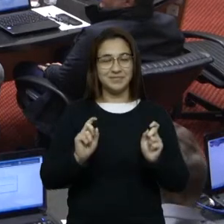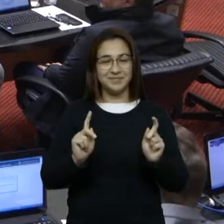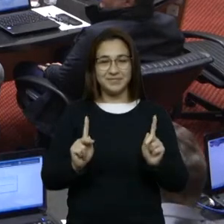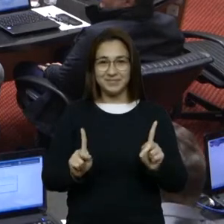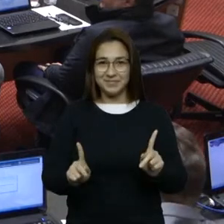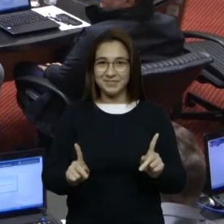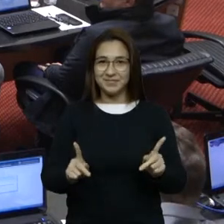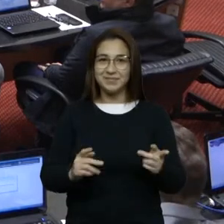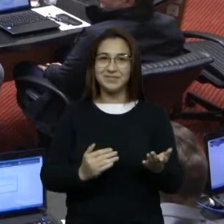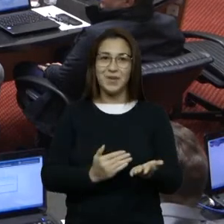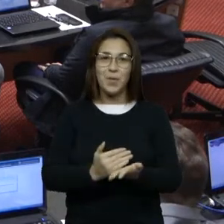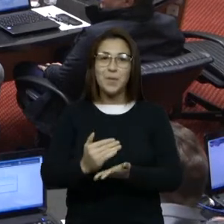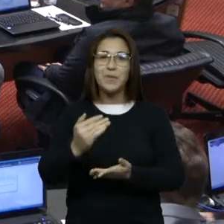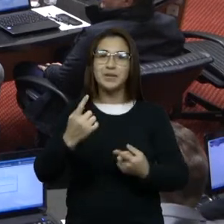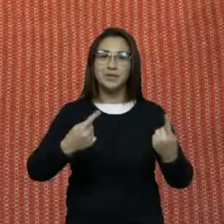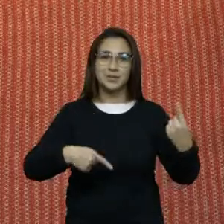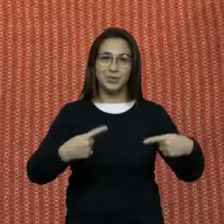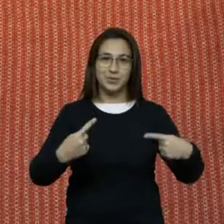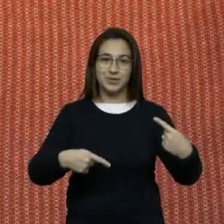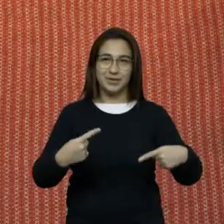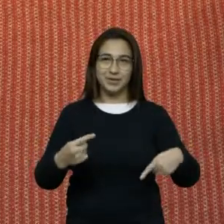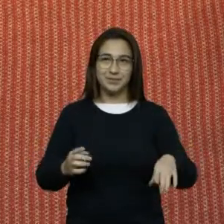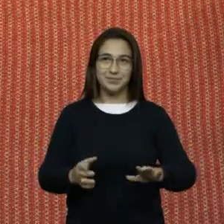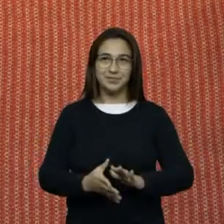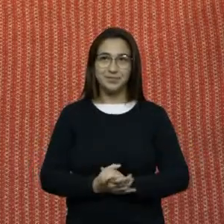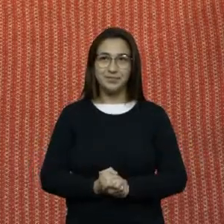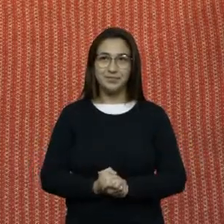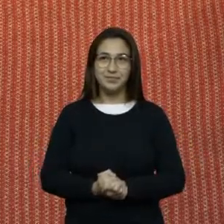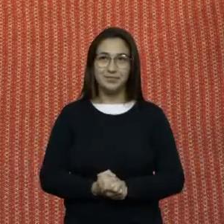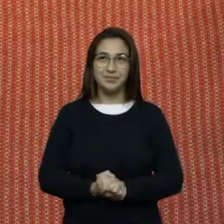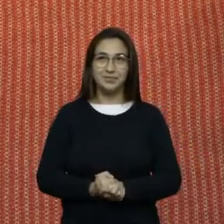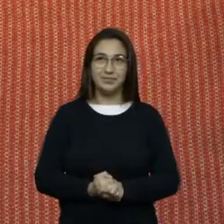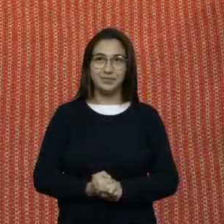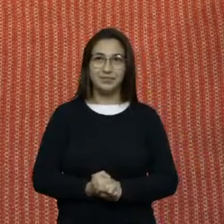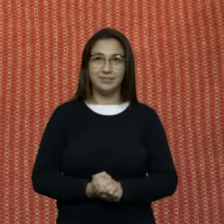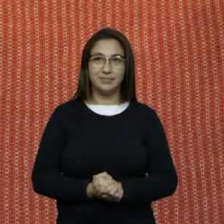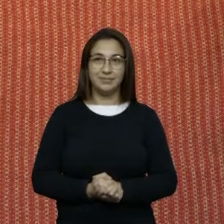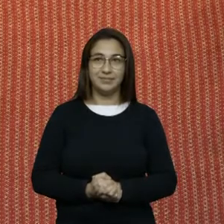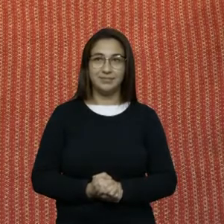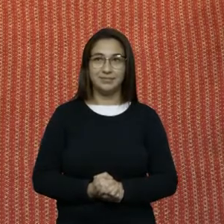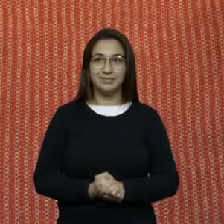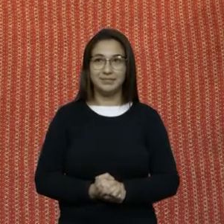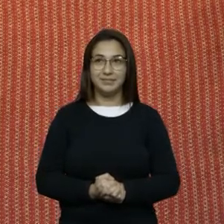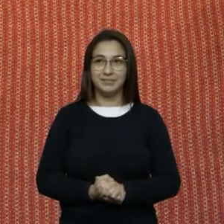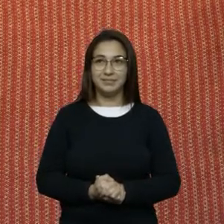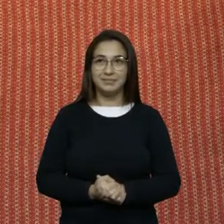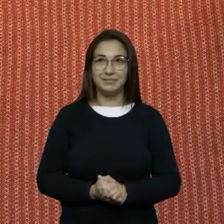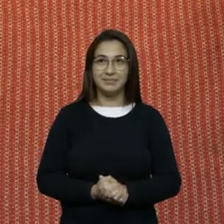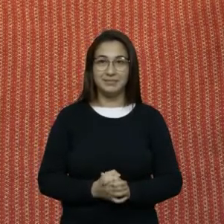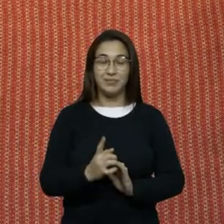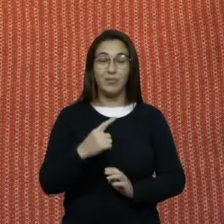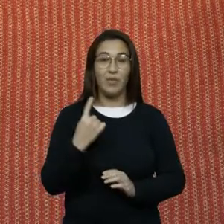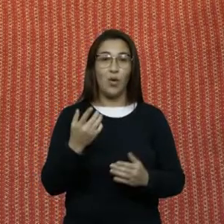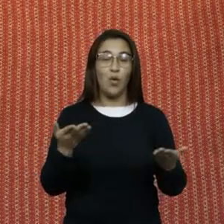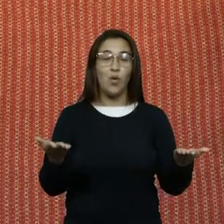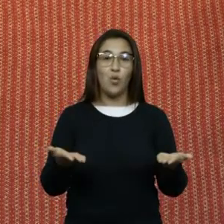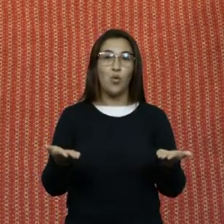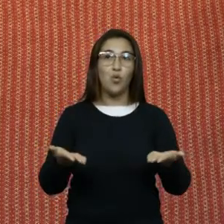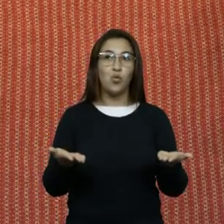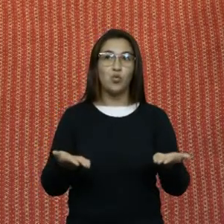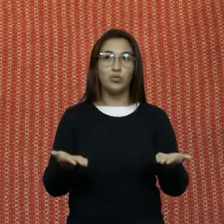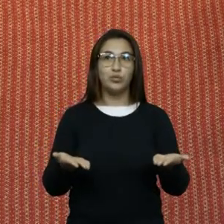eu eu abro as discussões Então é isso fim Presidente nós estamos hoje aqui